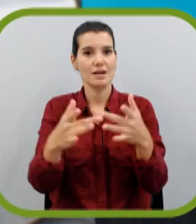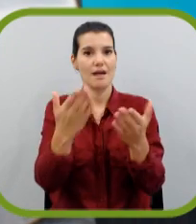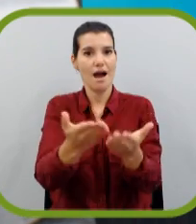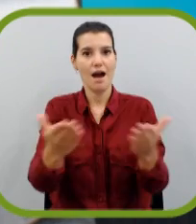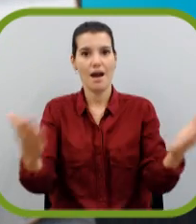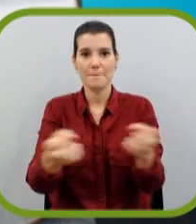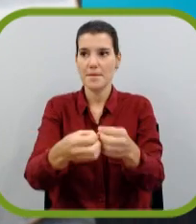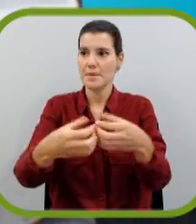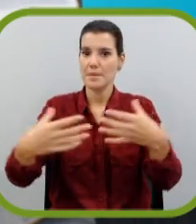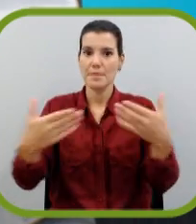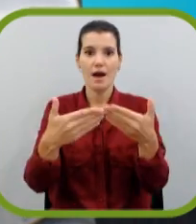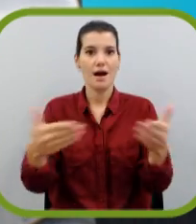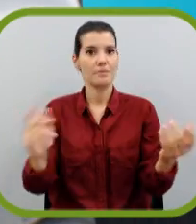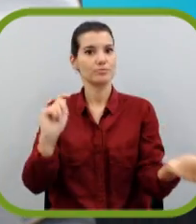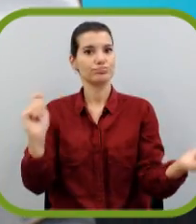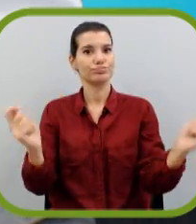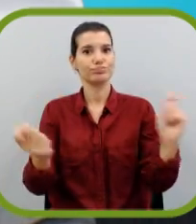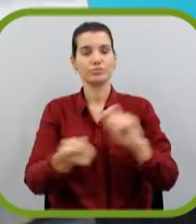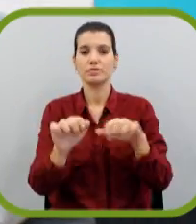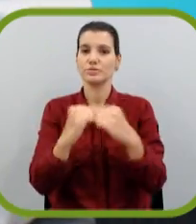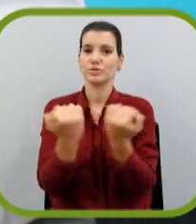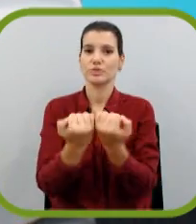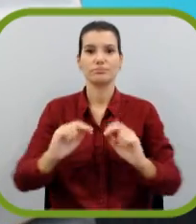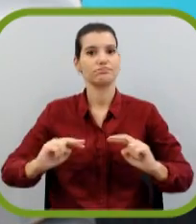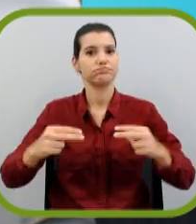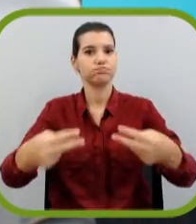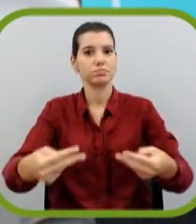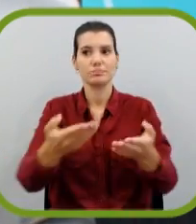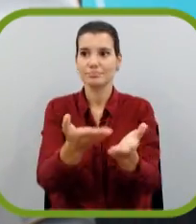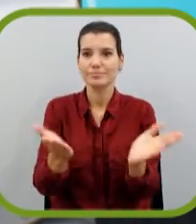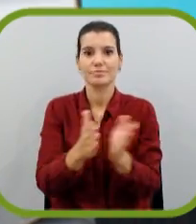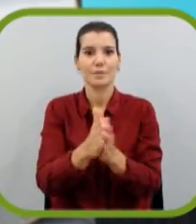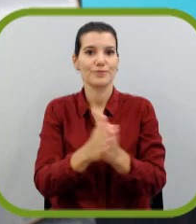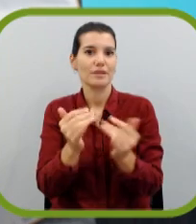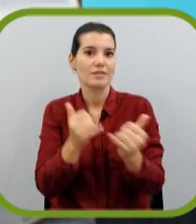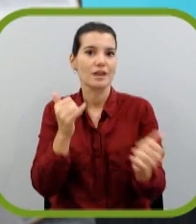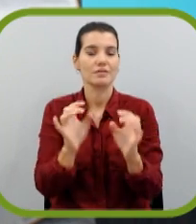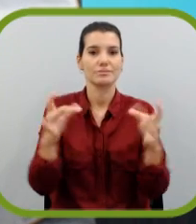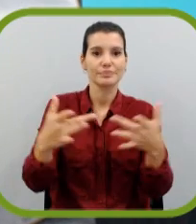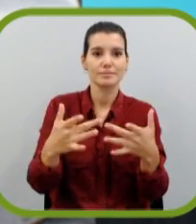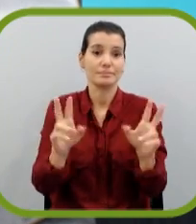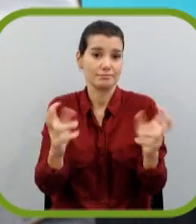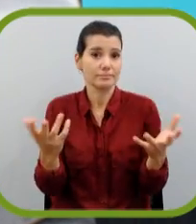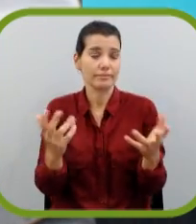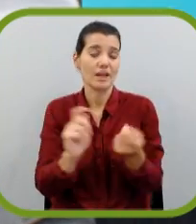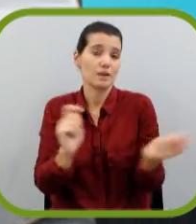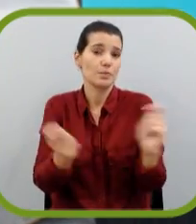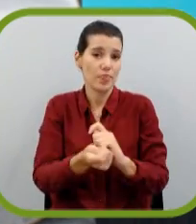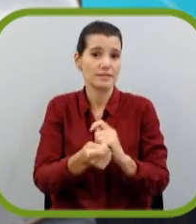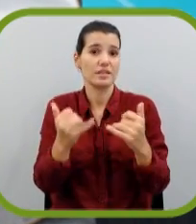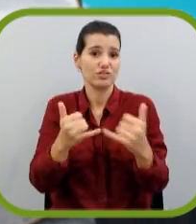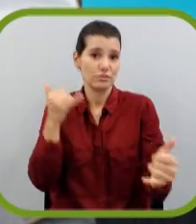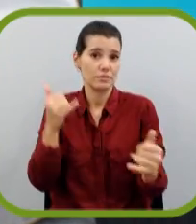espaço virtual que nós hoje estamos observando e toda a transformação da sociedade passar a tirar partido do espaço virtual, a